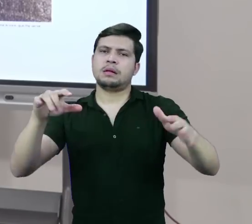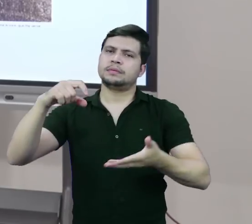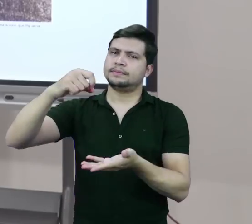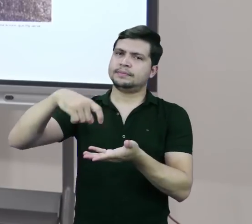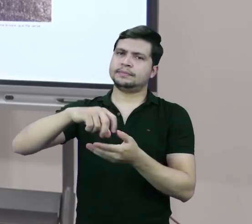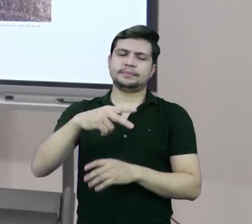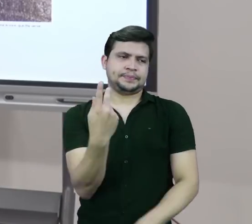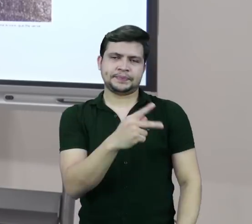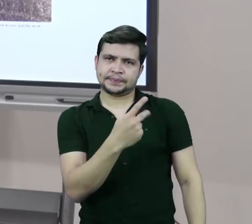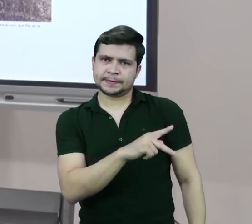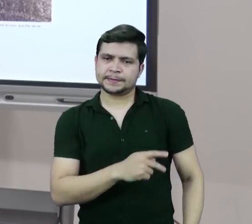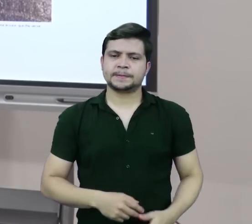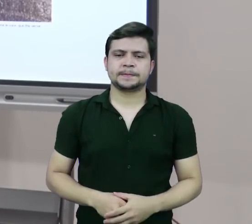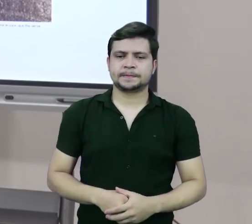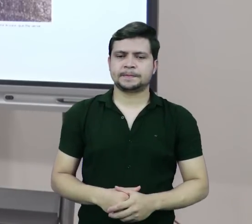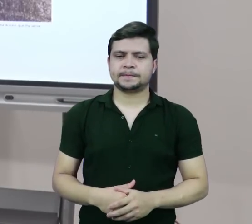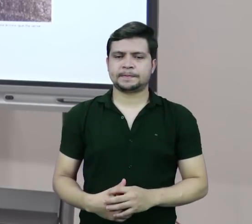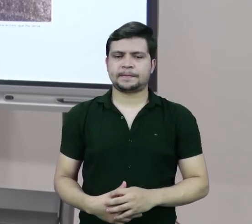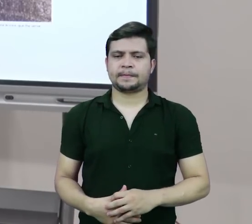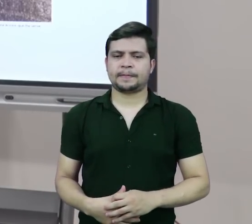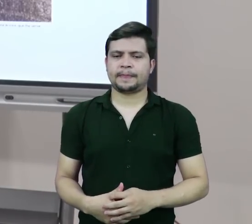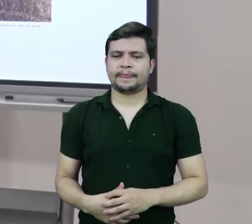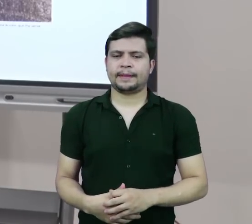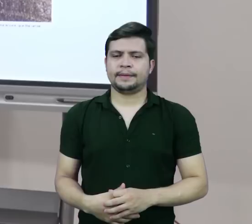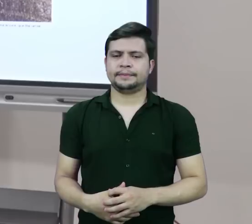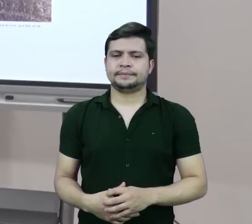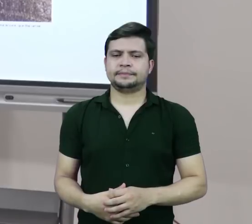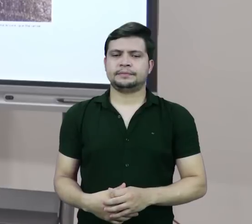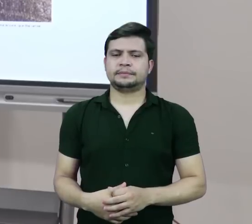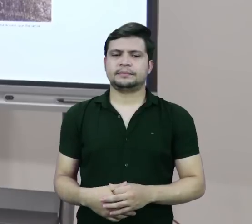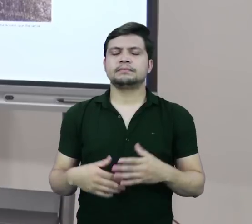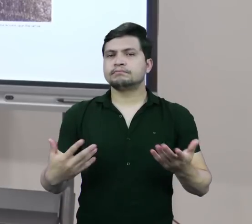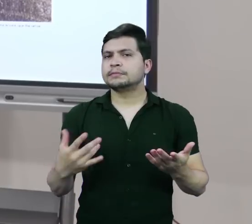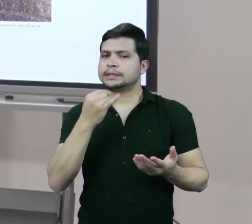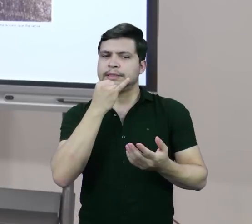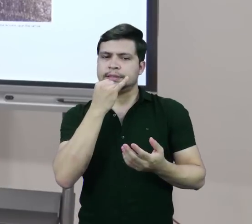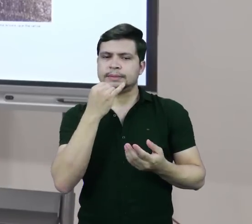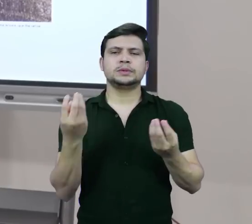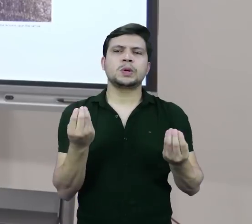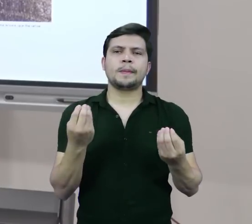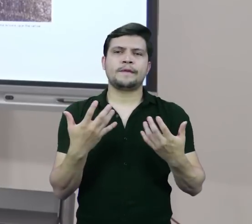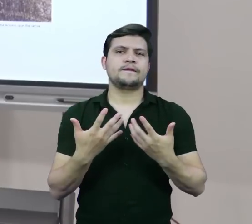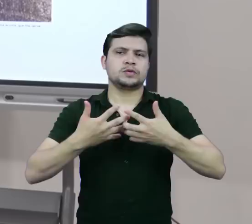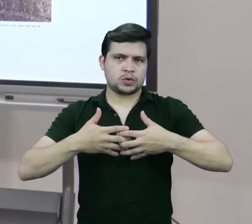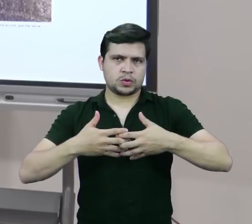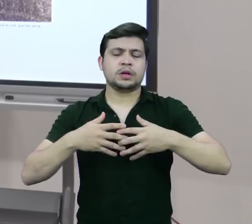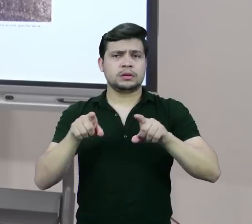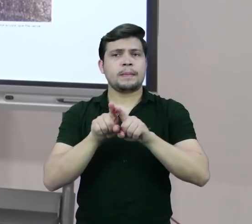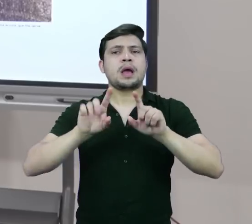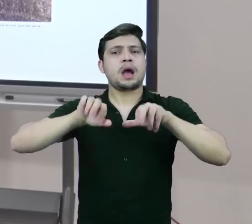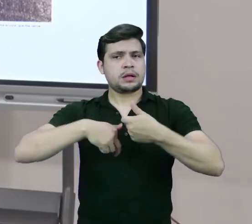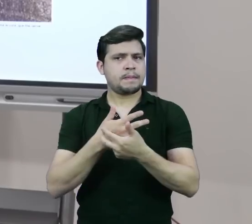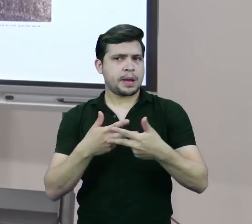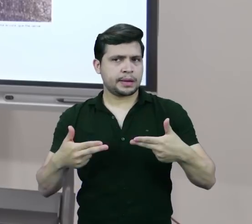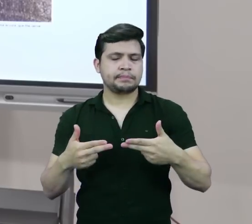e epifitismo são exemplos também de comensalismo, tá? Em um caso de inquilinismo, ele funciona com animais também.